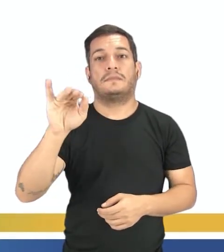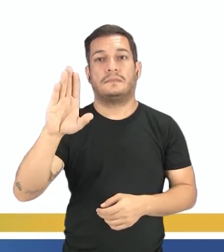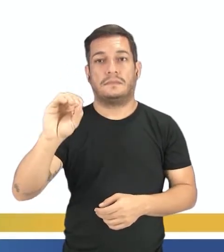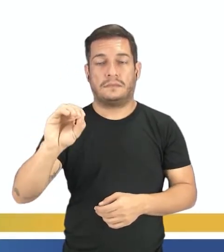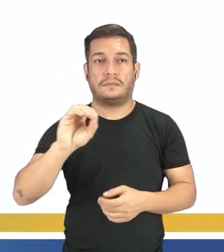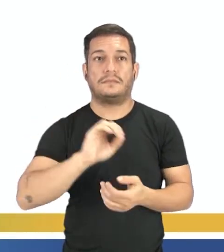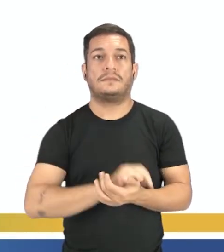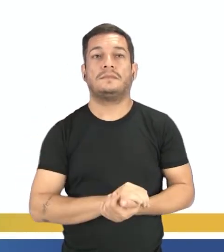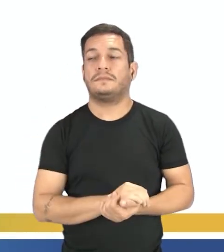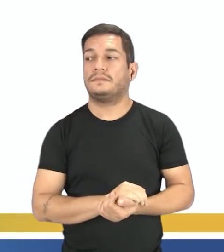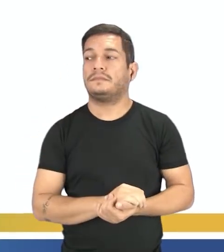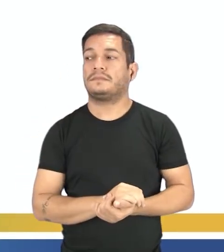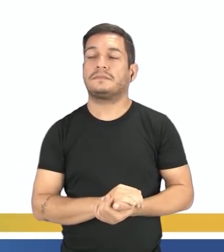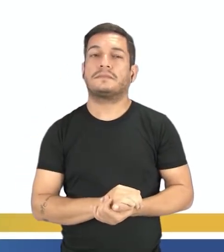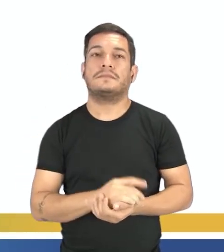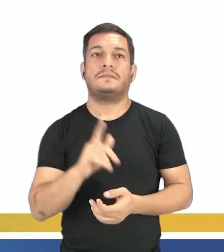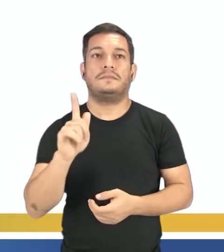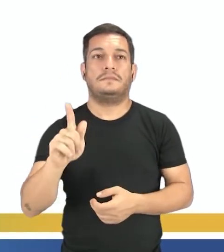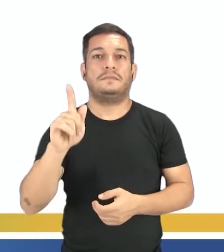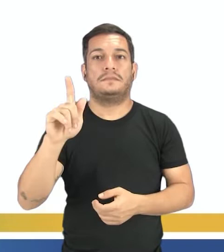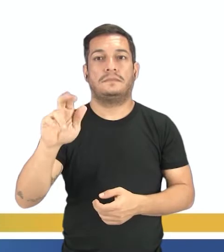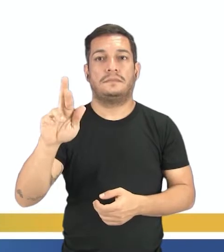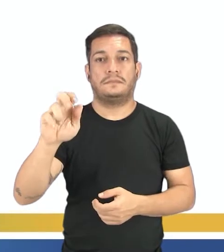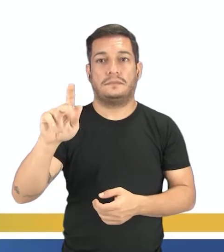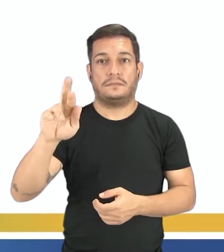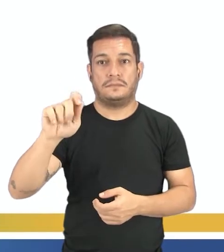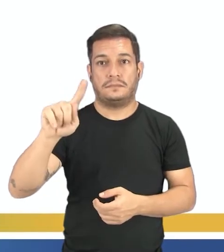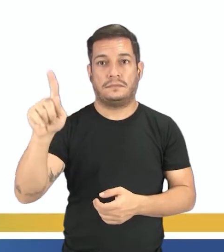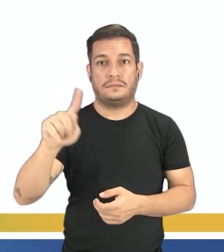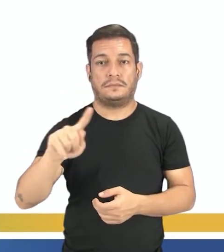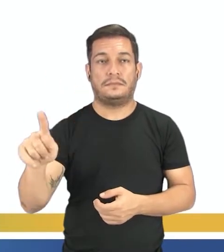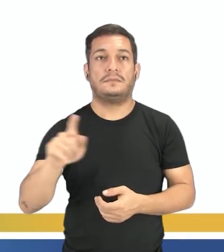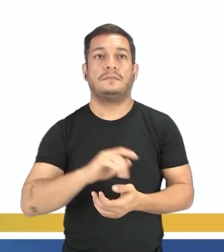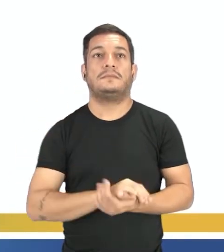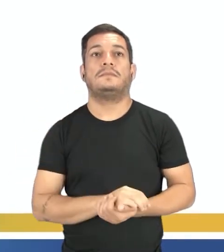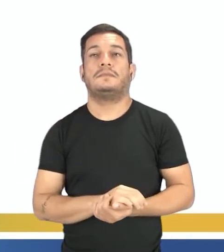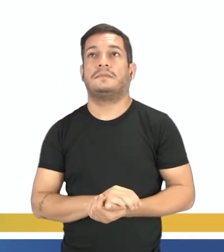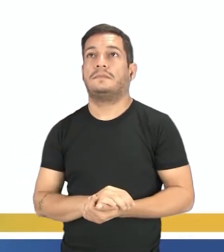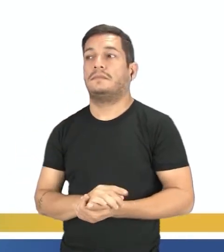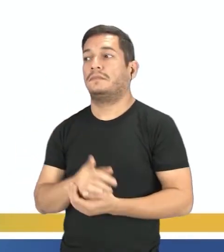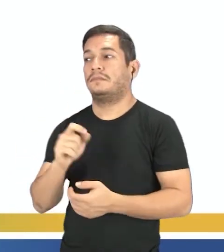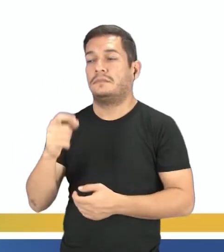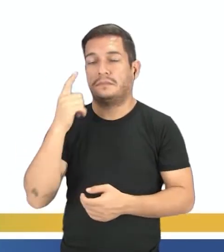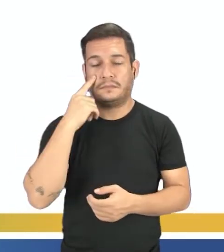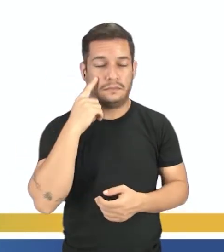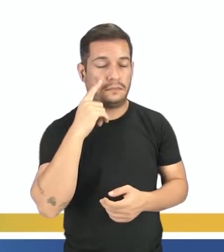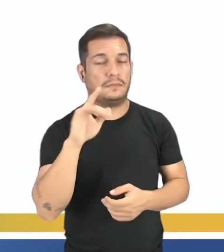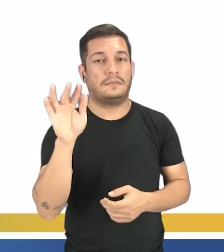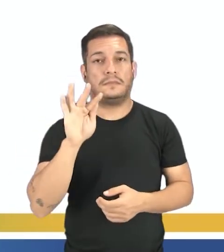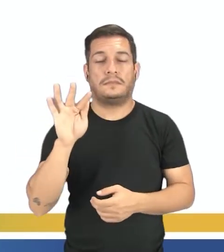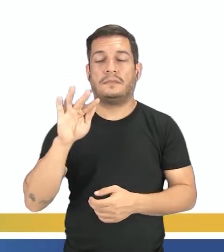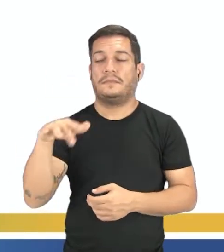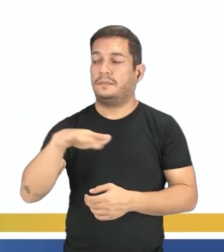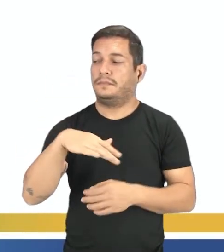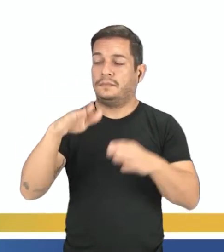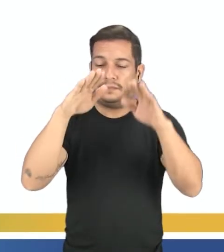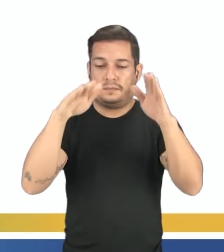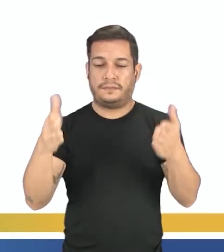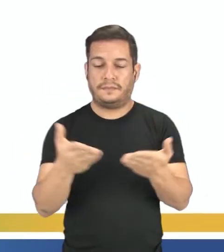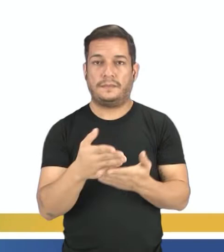raio. E o nosso G representa a geratriz. E aí se denomina a fórmula da área lateral do